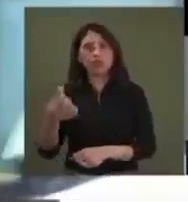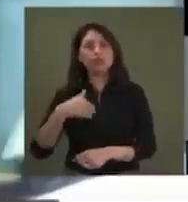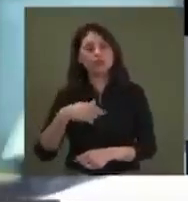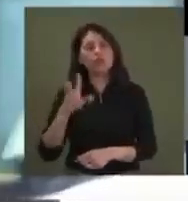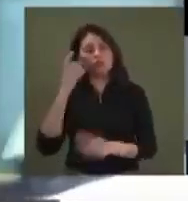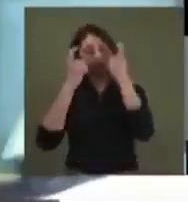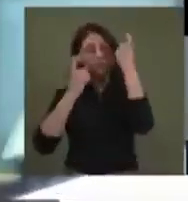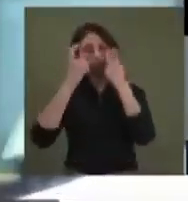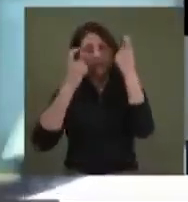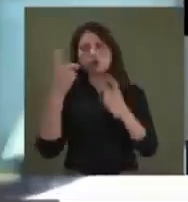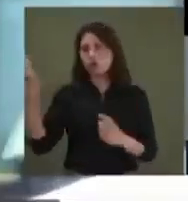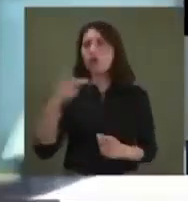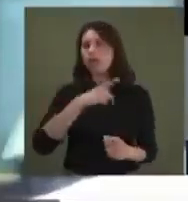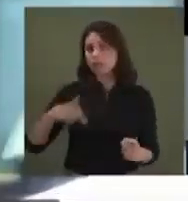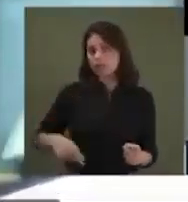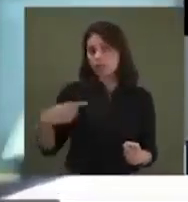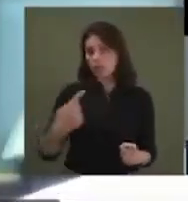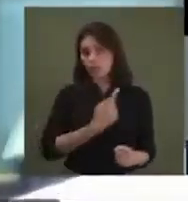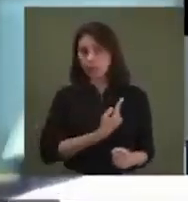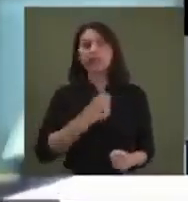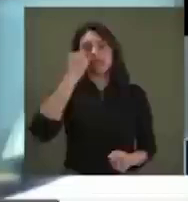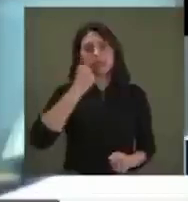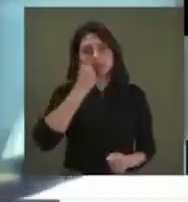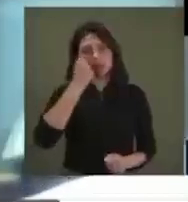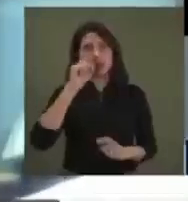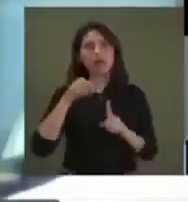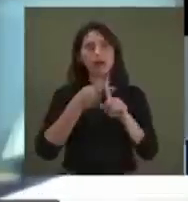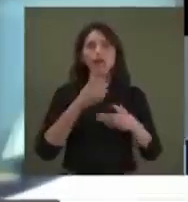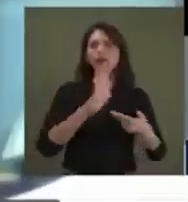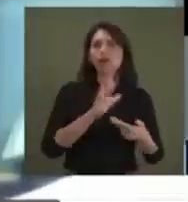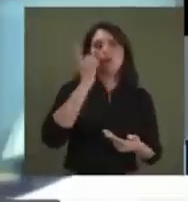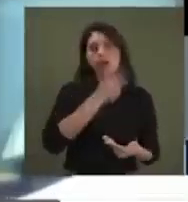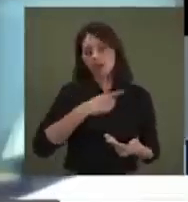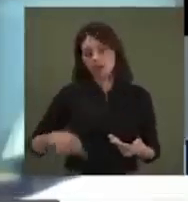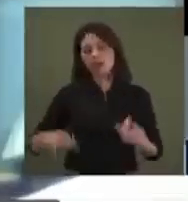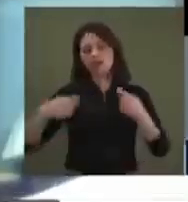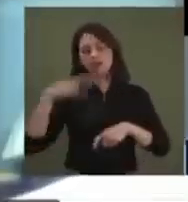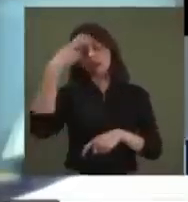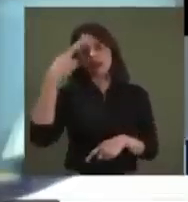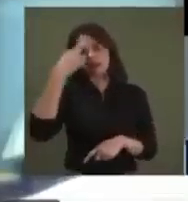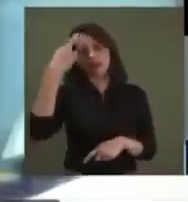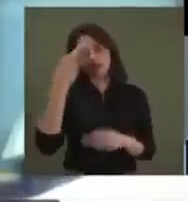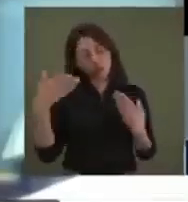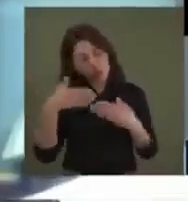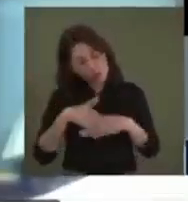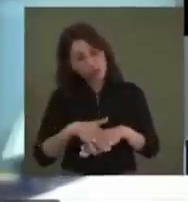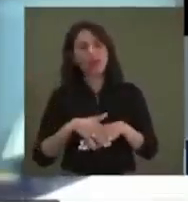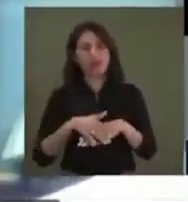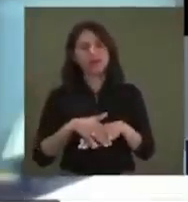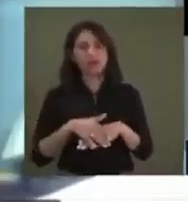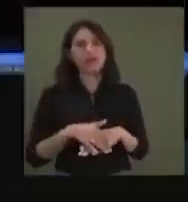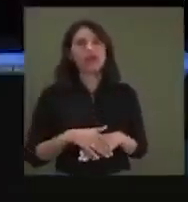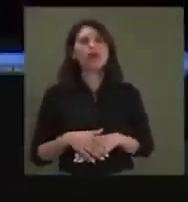como presidente do Senado, nós todos os senadores, e os deputados federais e o presidente da Câmara, deveremos todos refletir com humildade e com